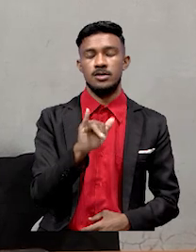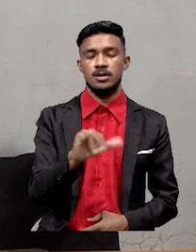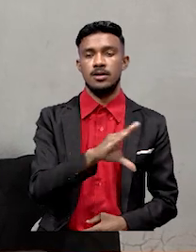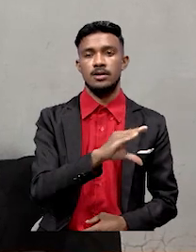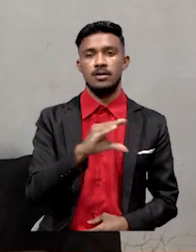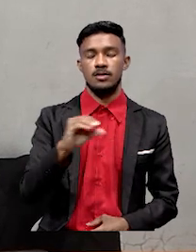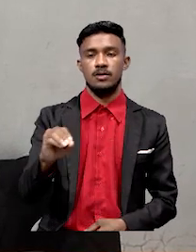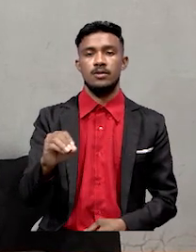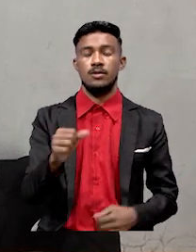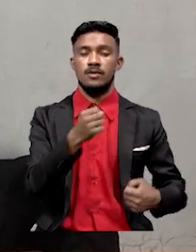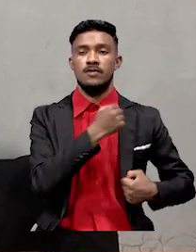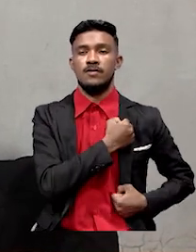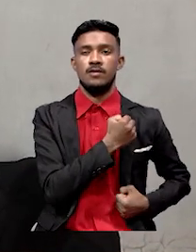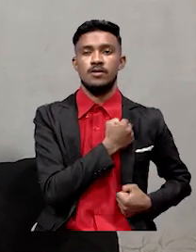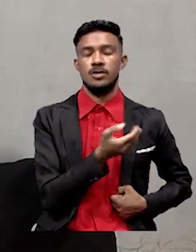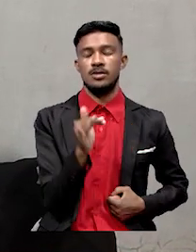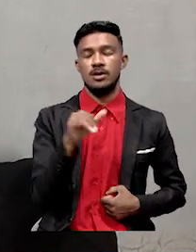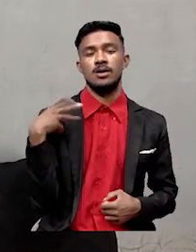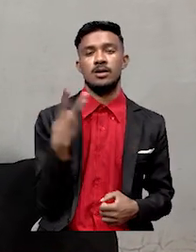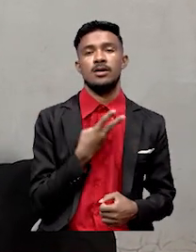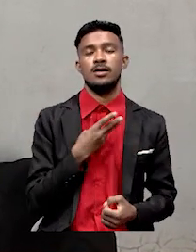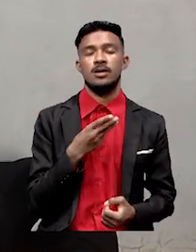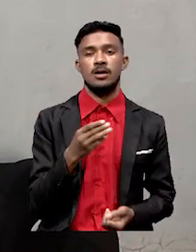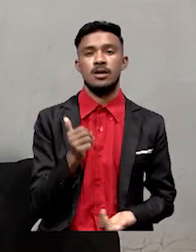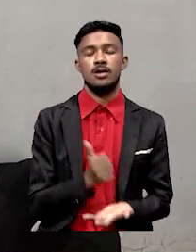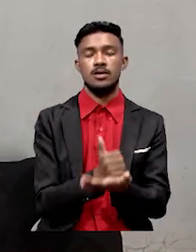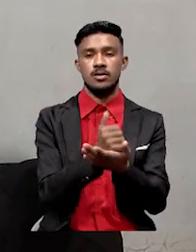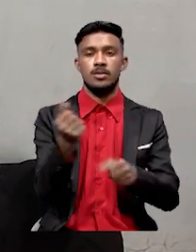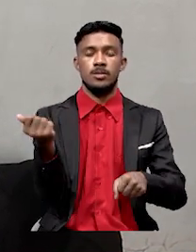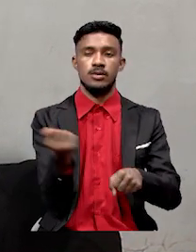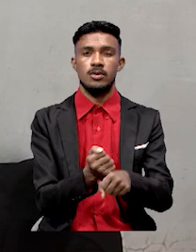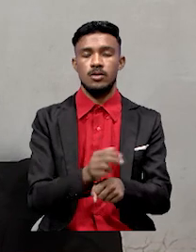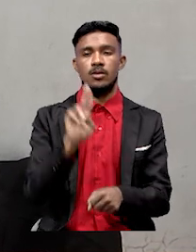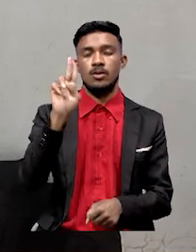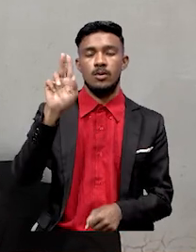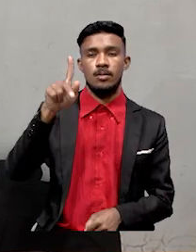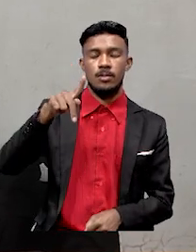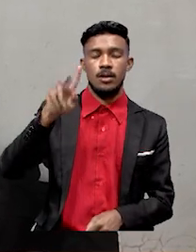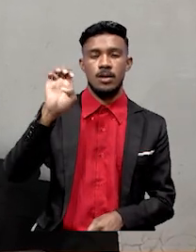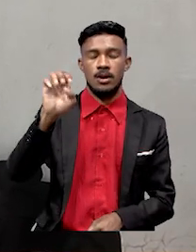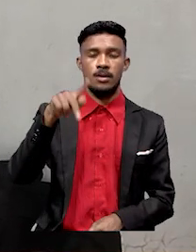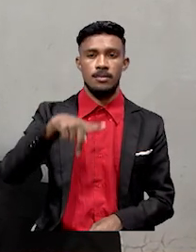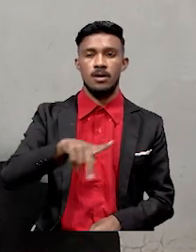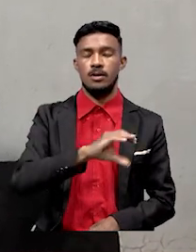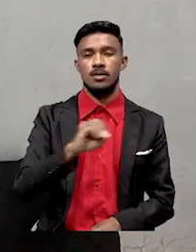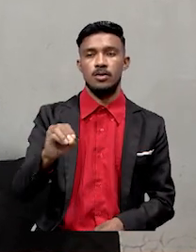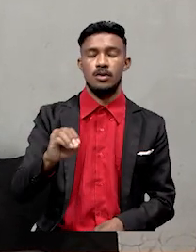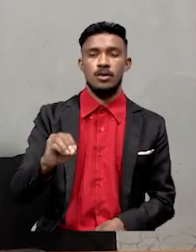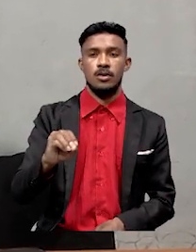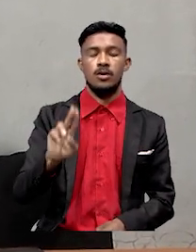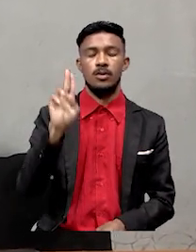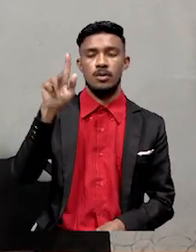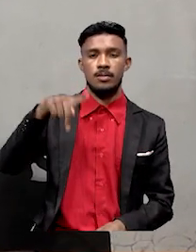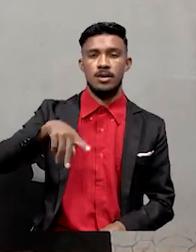reserva imos ite hetan apoyo masing musi unidad especial da polisia unidad polisia maritimo komos